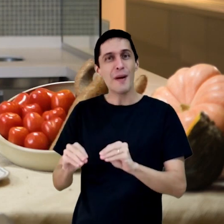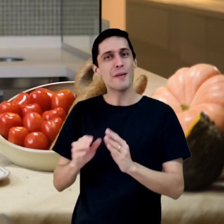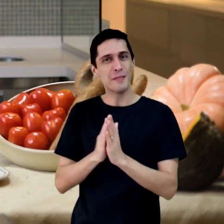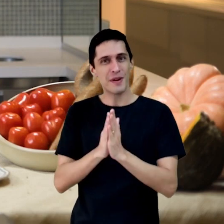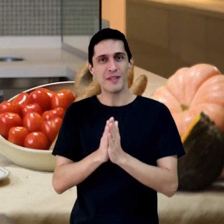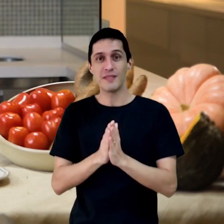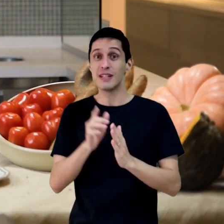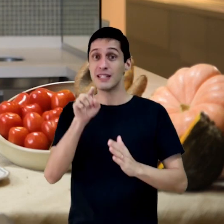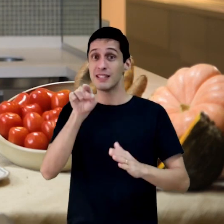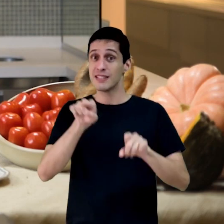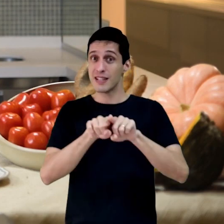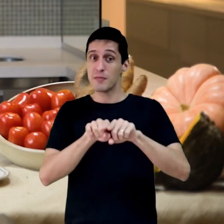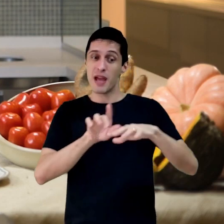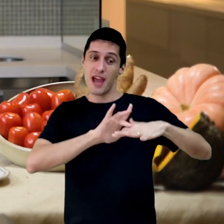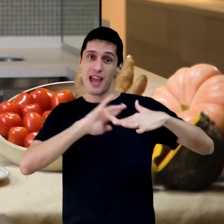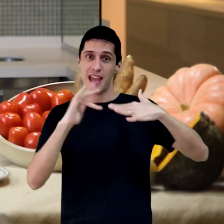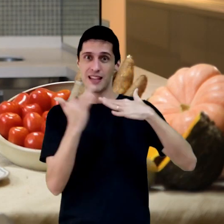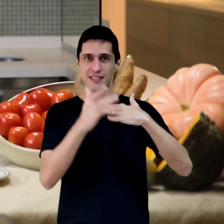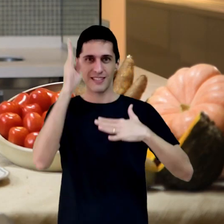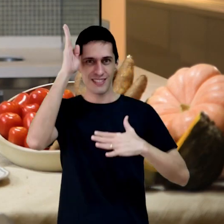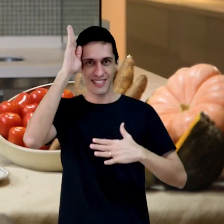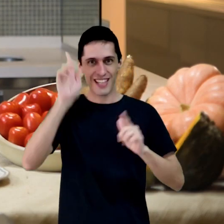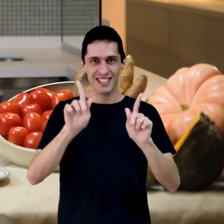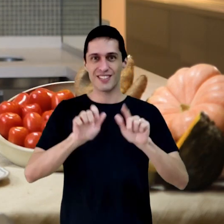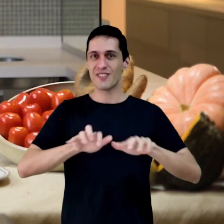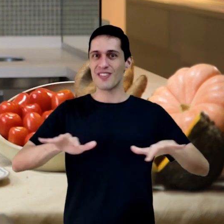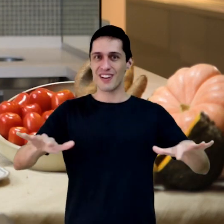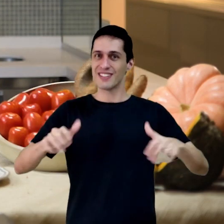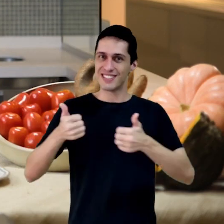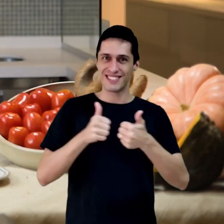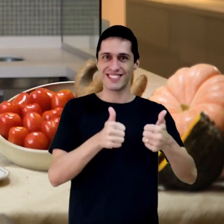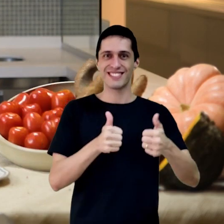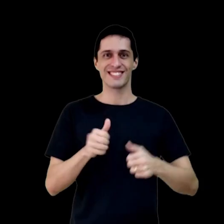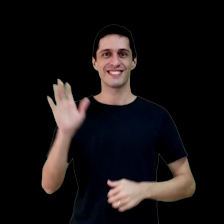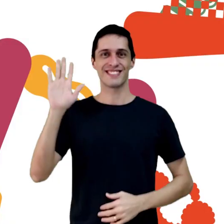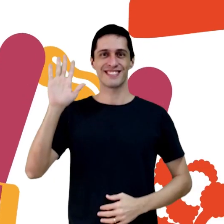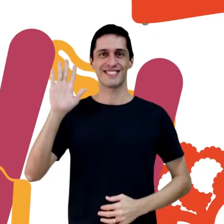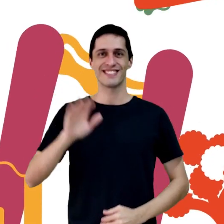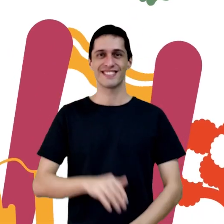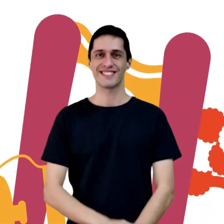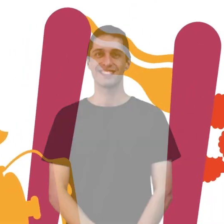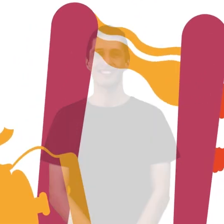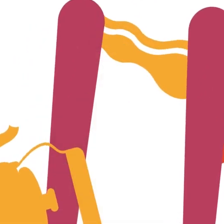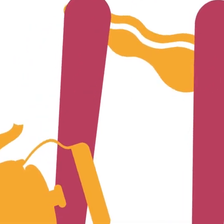Não esqueçam de seguir as redes sociais do Sesc Guarulhos. Até uma próxima!